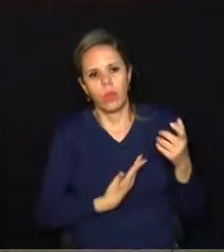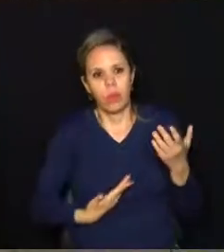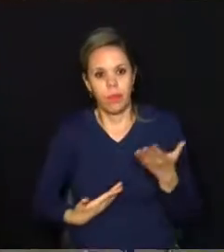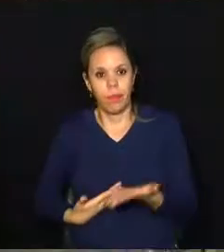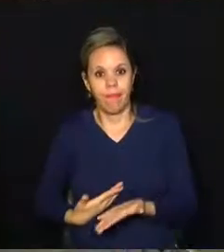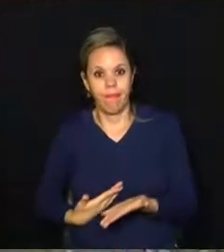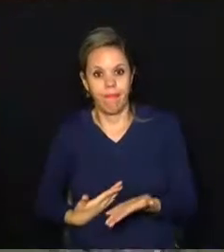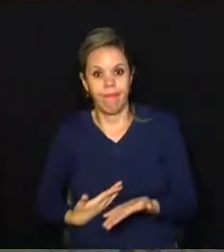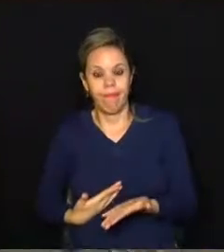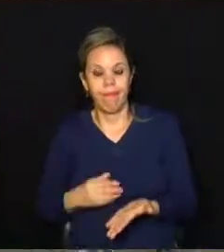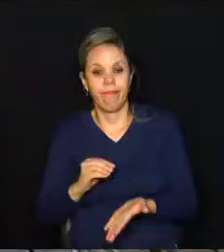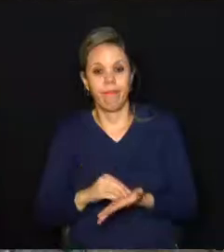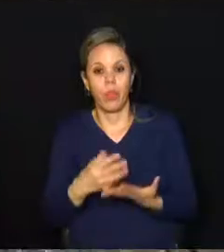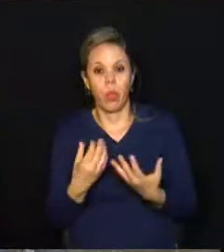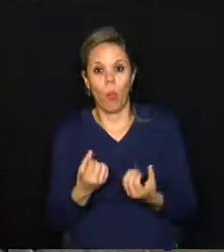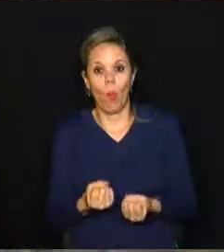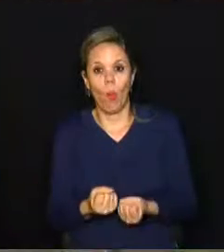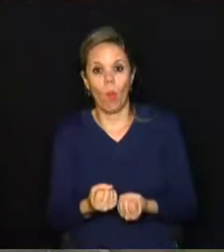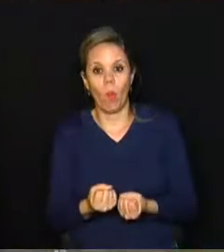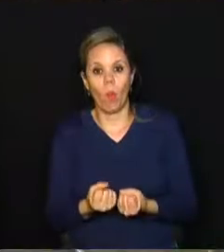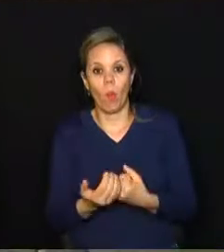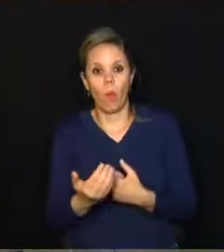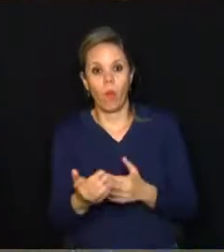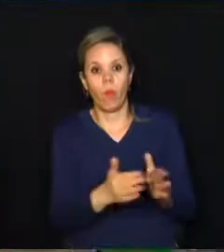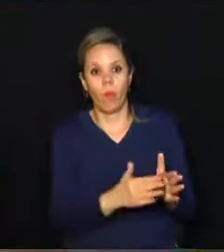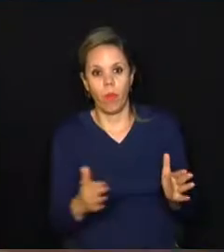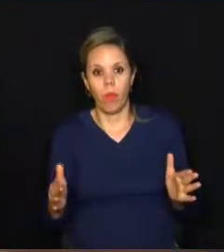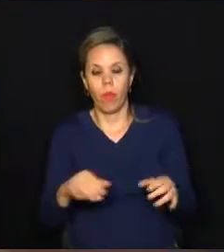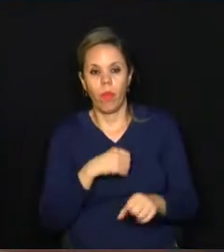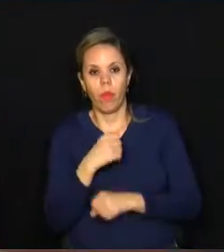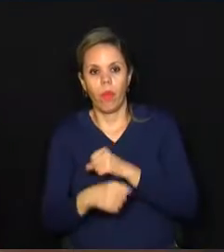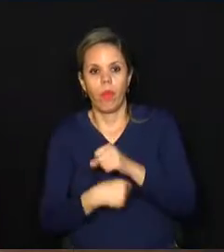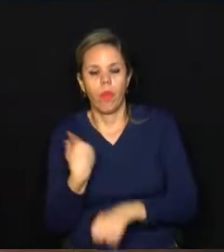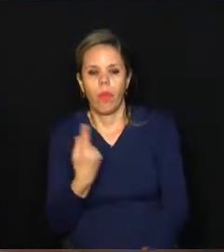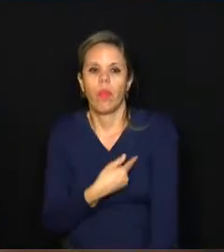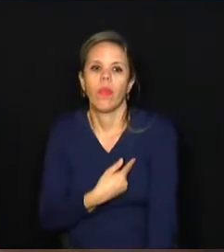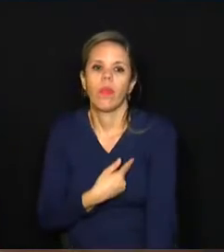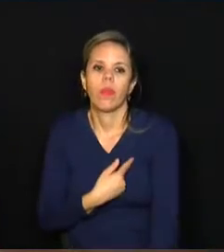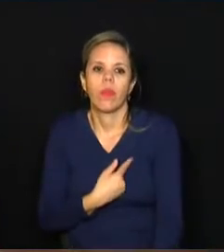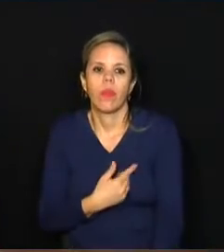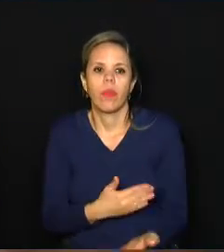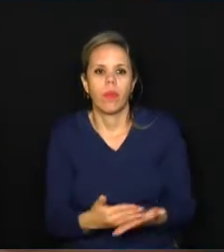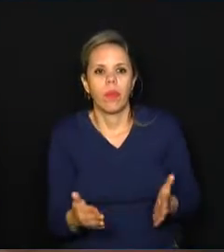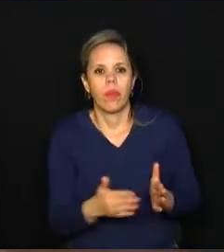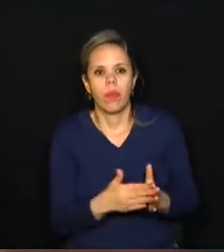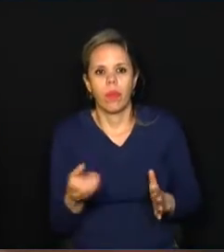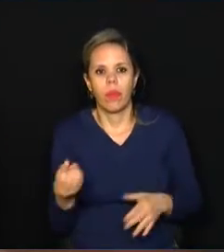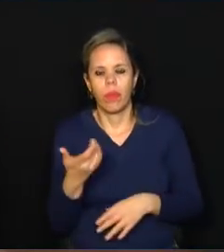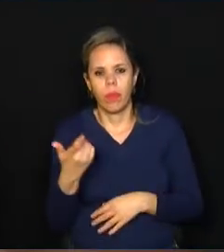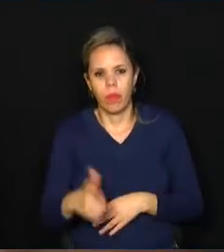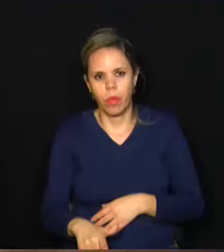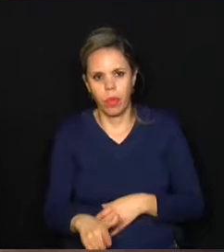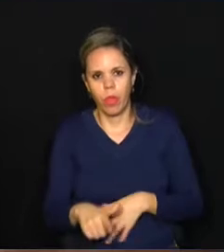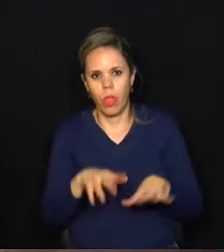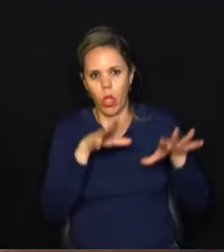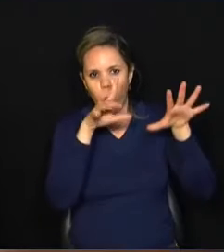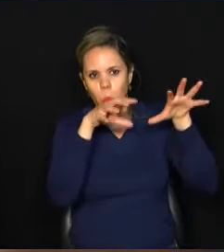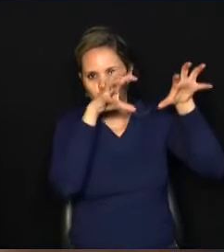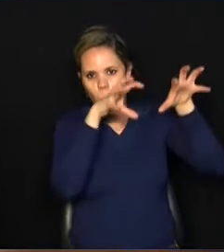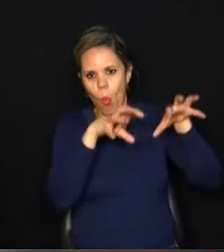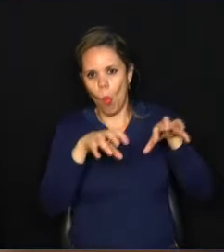a seca esperada para esta época do ano. Nós iniciamos um período novamente chamado de